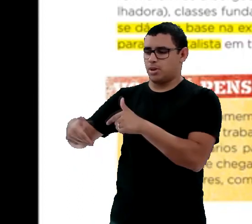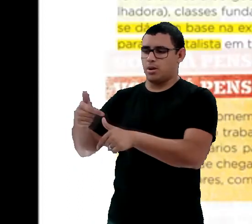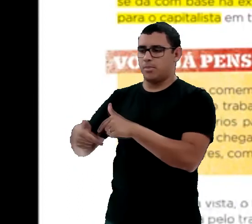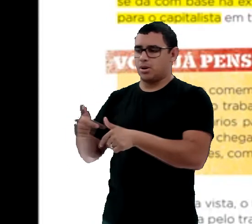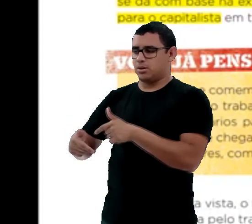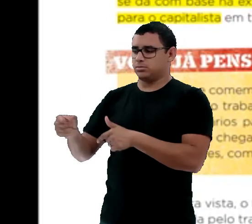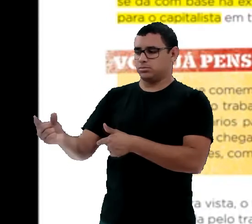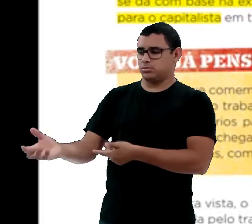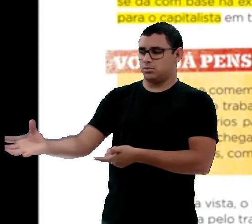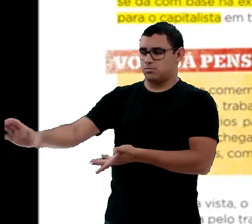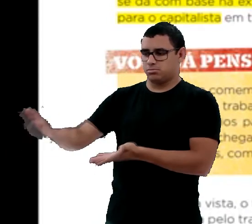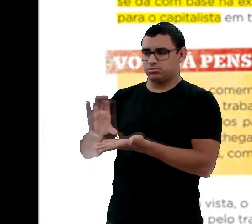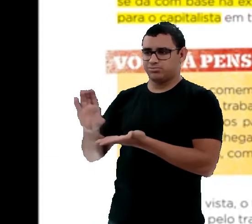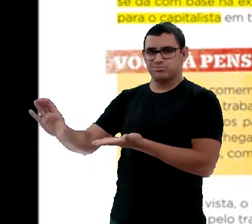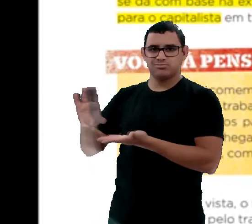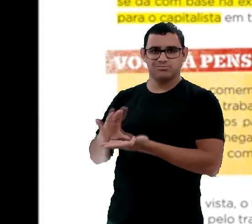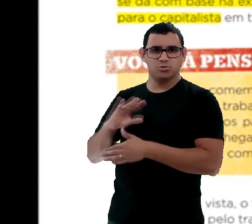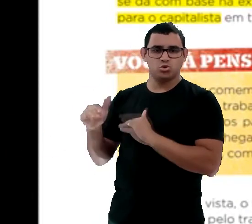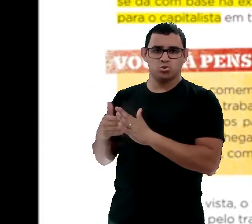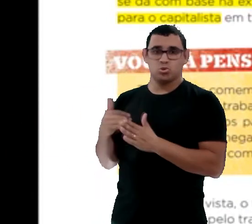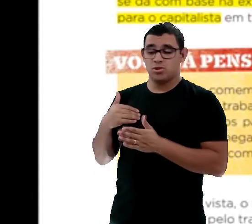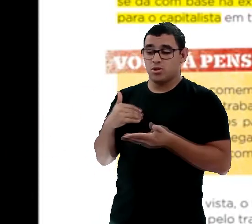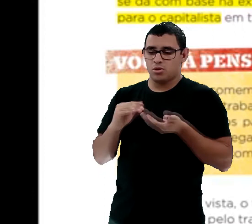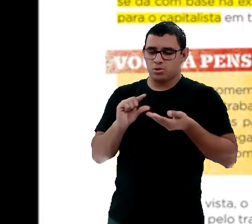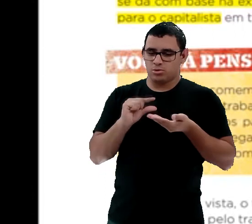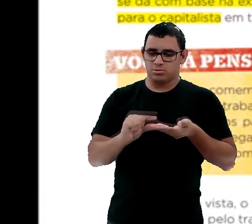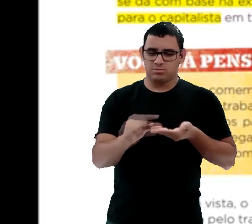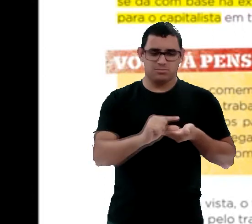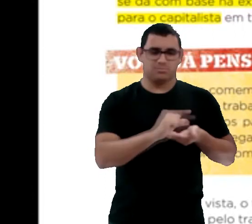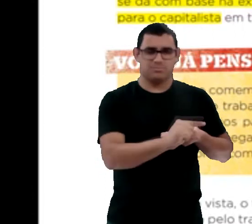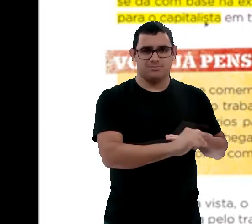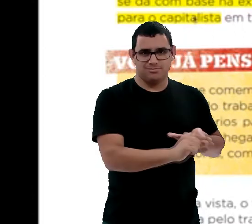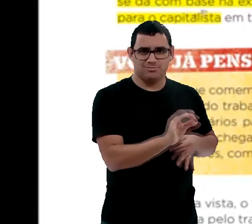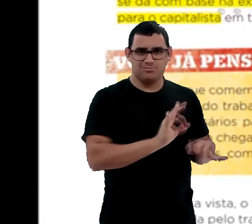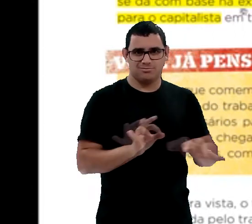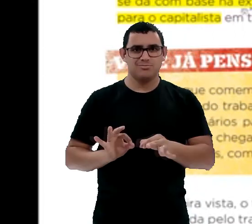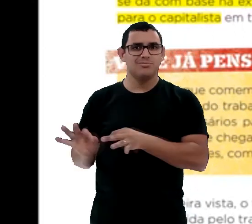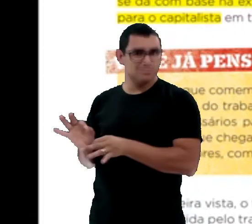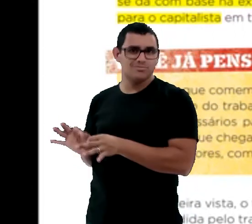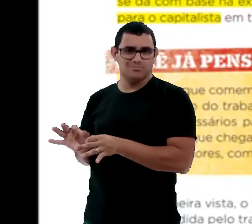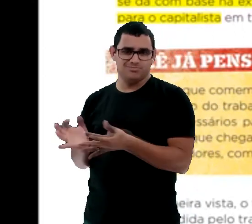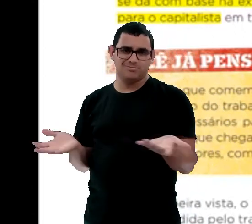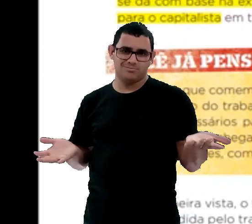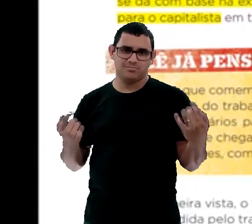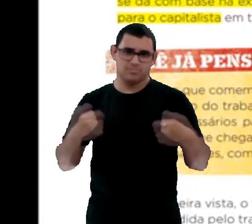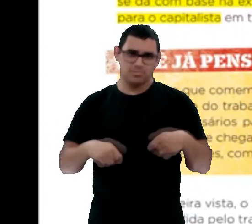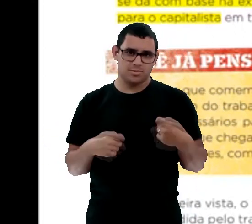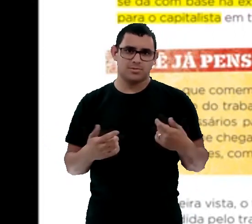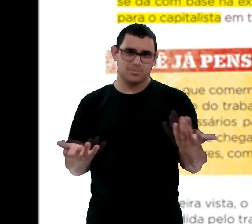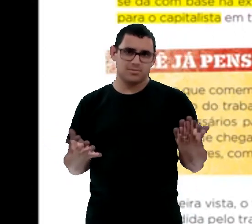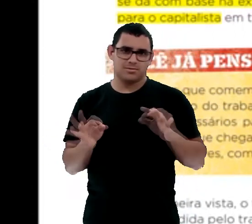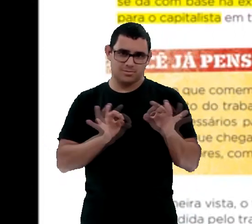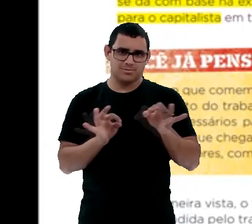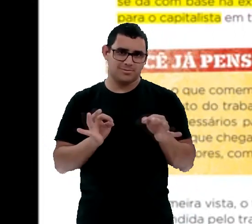seria um meio de escravização. A reprodução dessa atividade social se dá com base na exploração do